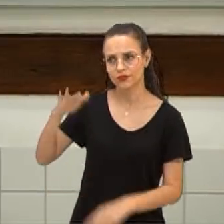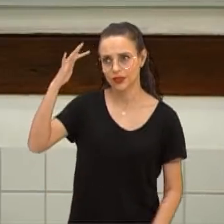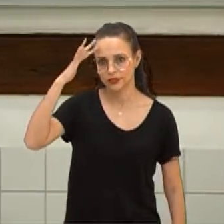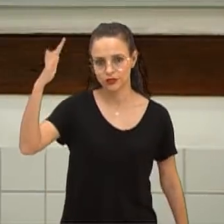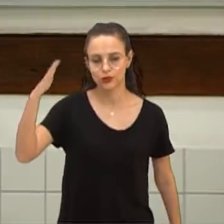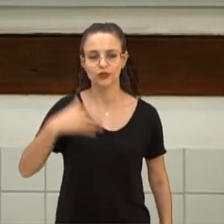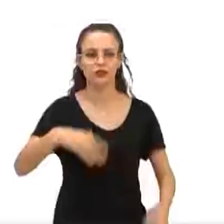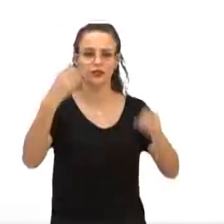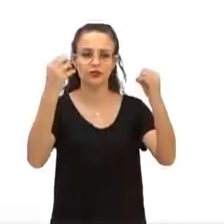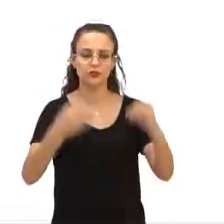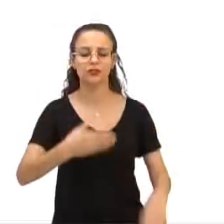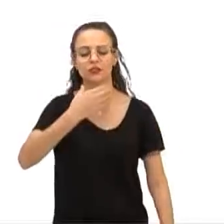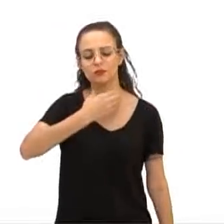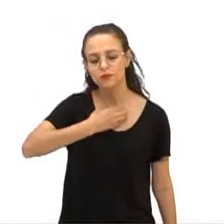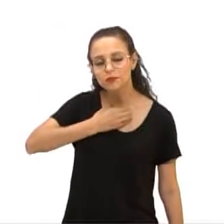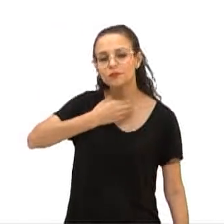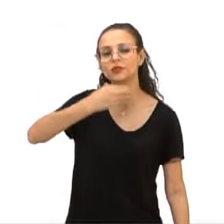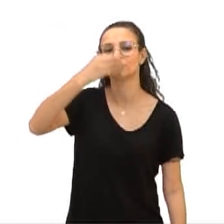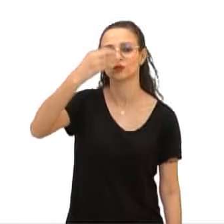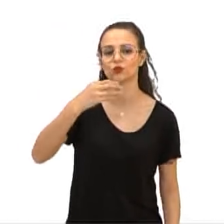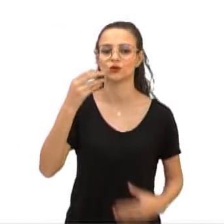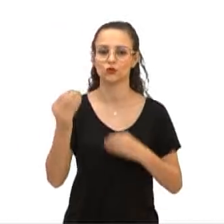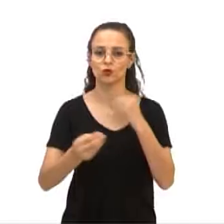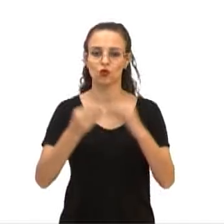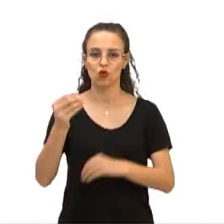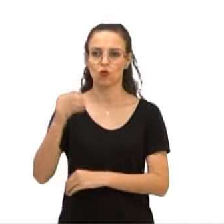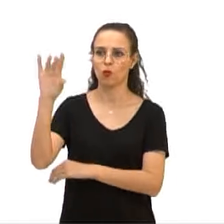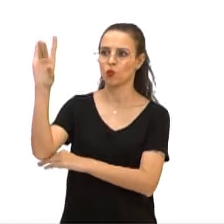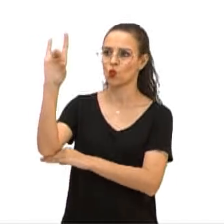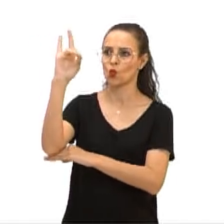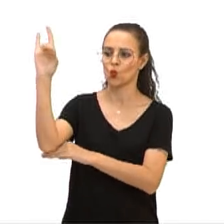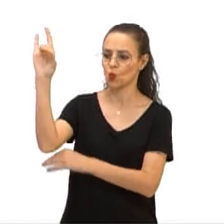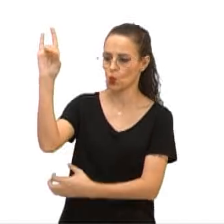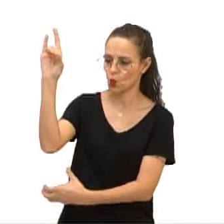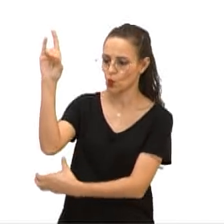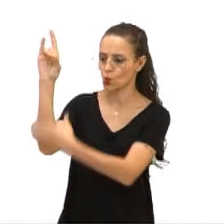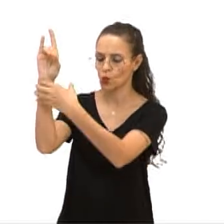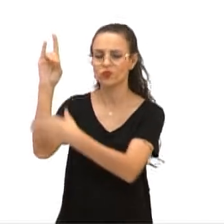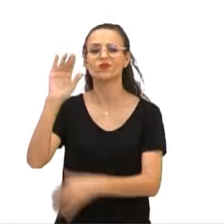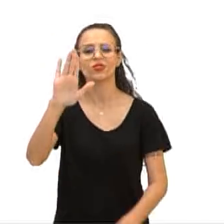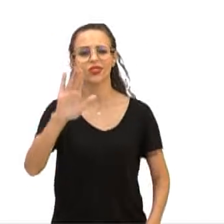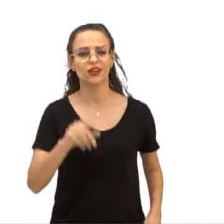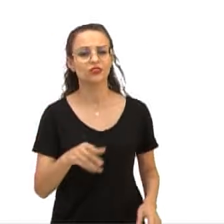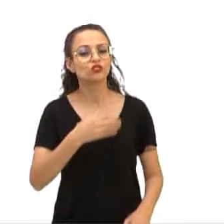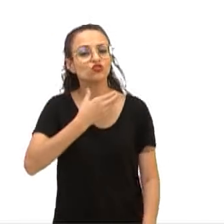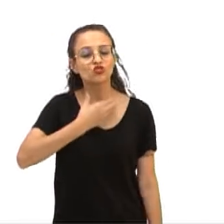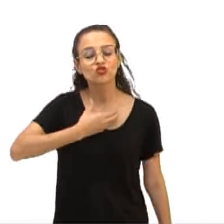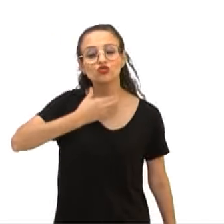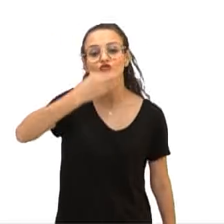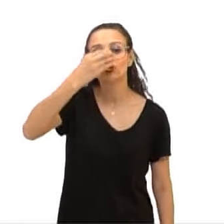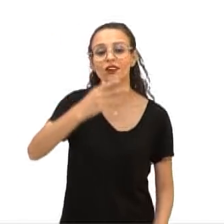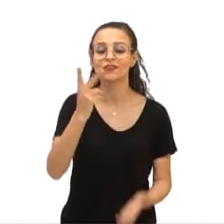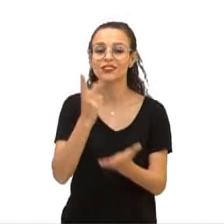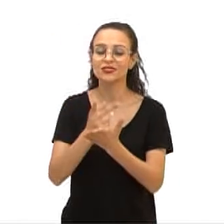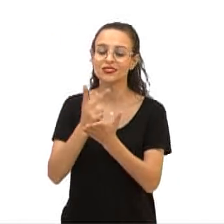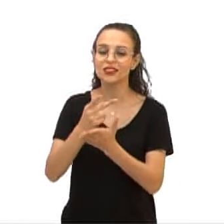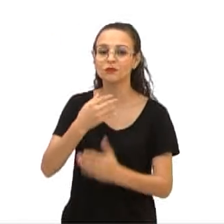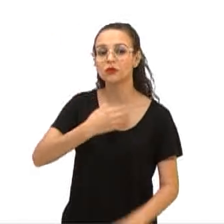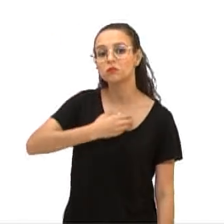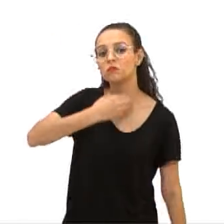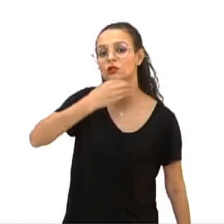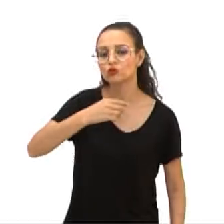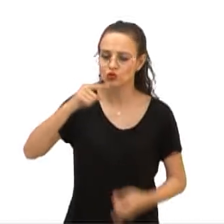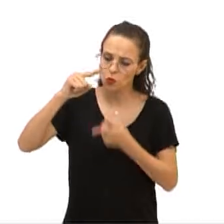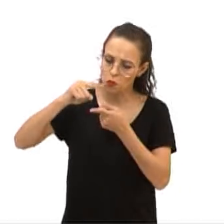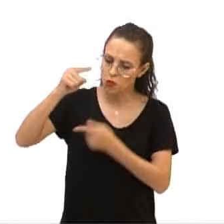explica o pescoço das girafas? Explica da seguinte forma. Segundo o lamarquismo, as girafas sempre tiveram pescoços curtos